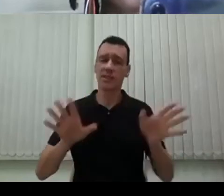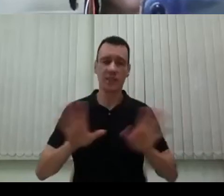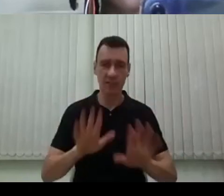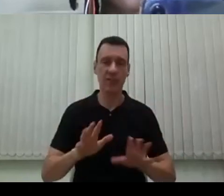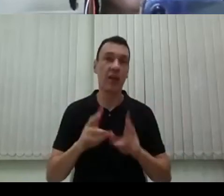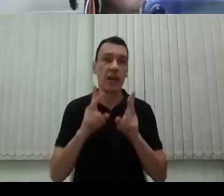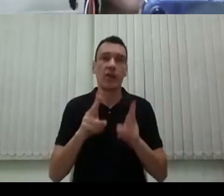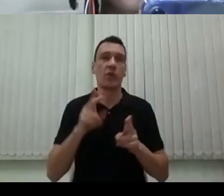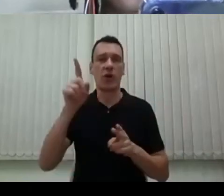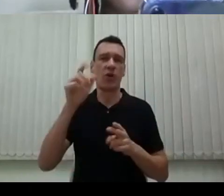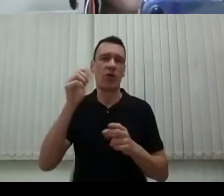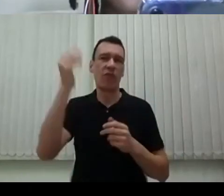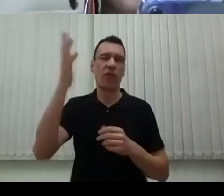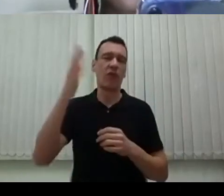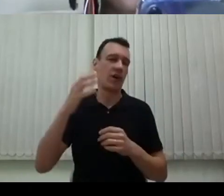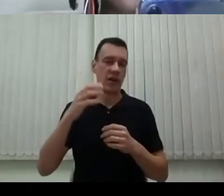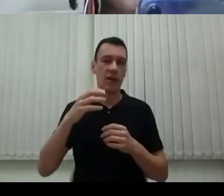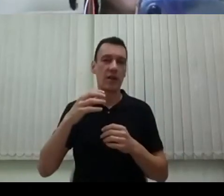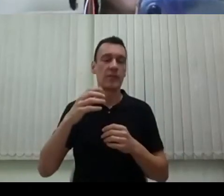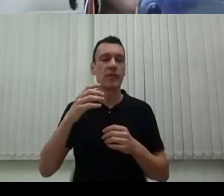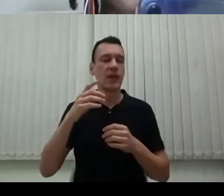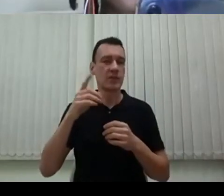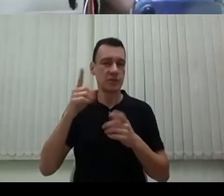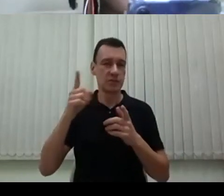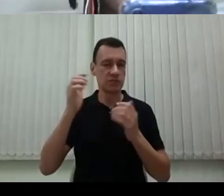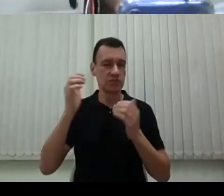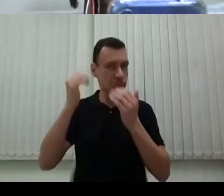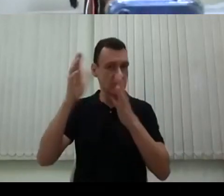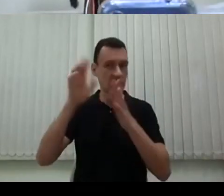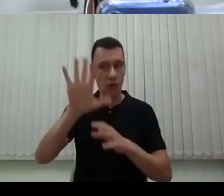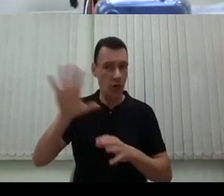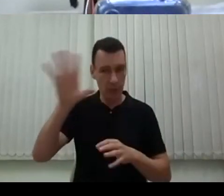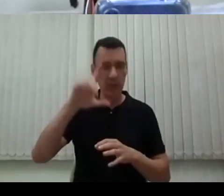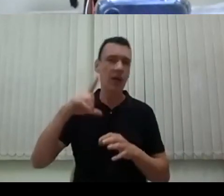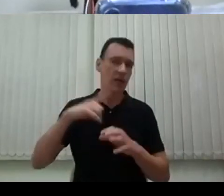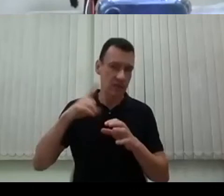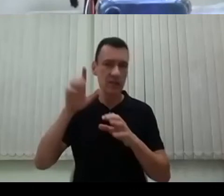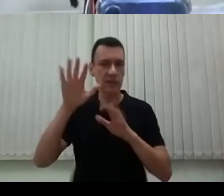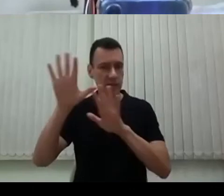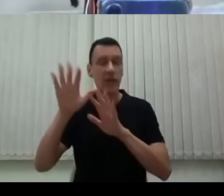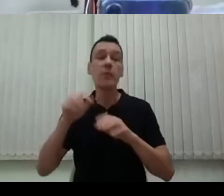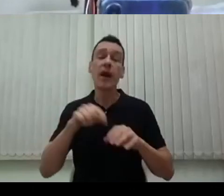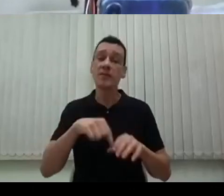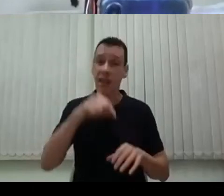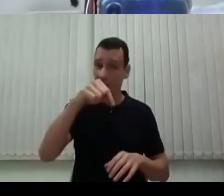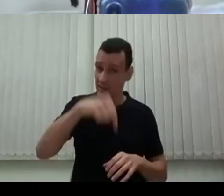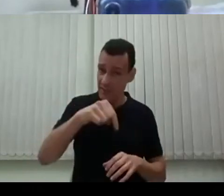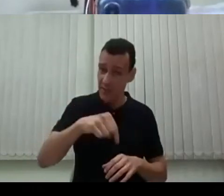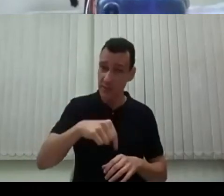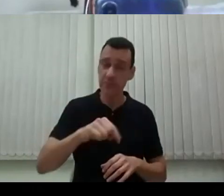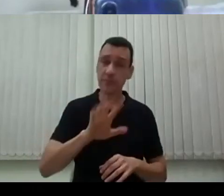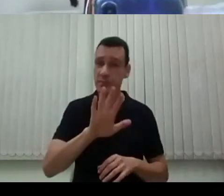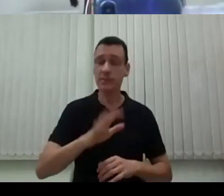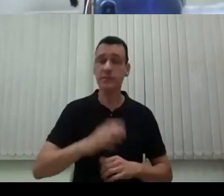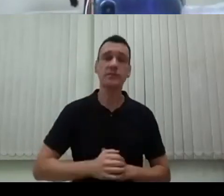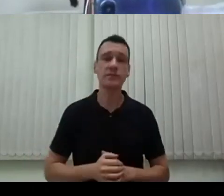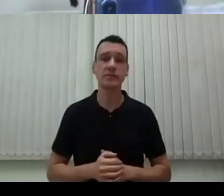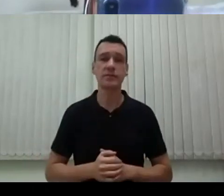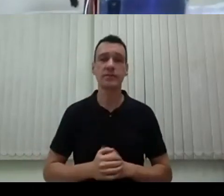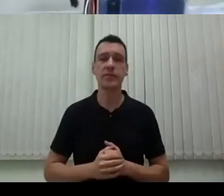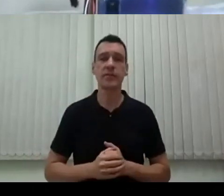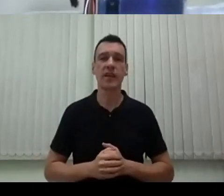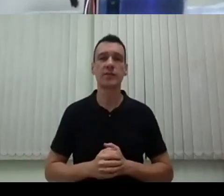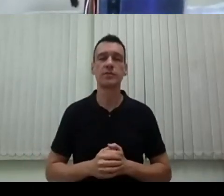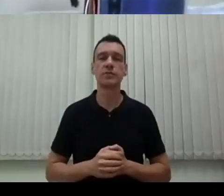europeias, africanas, indígenas. No entanto, nós também aí defendemos um papel contra-hegemônico